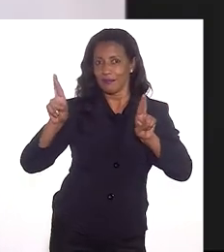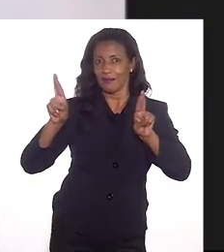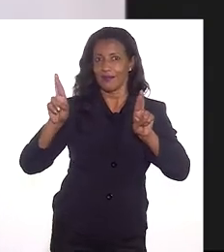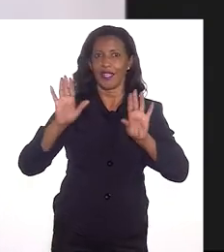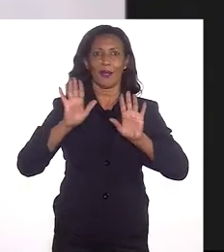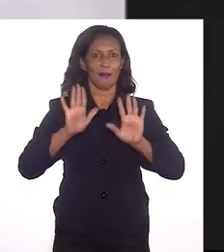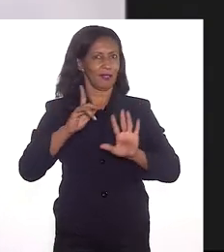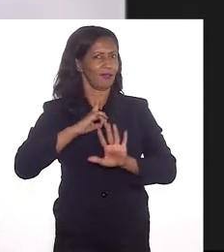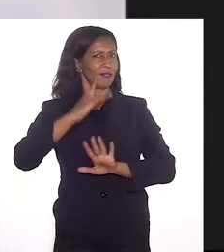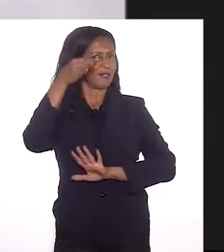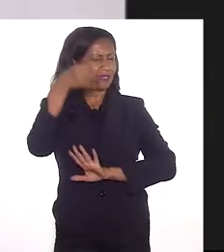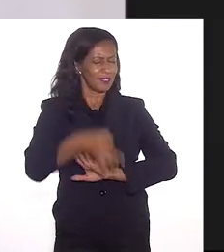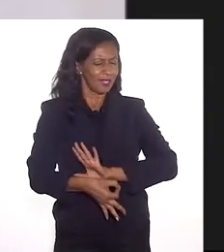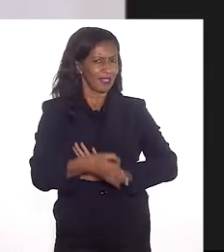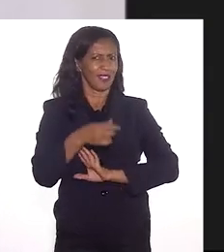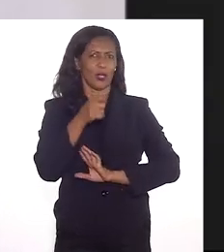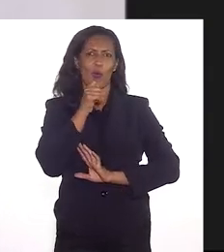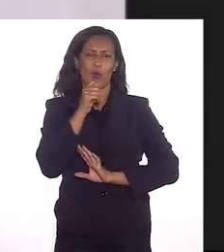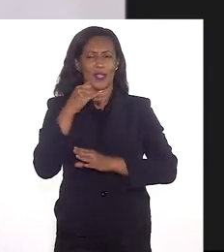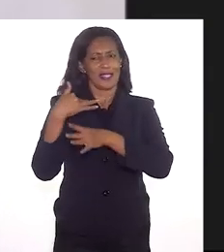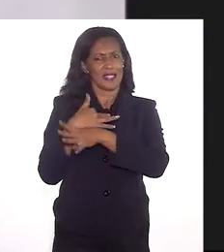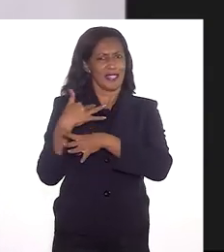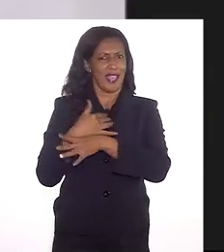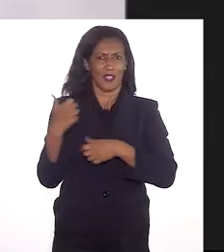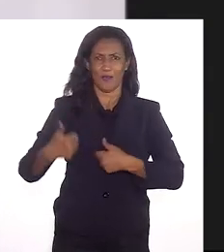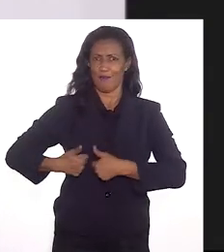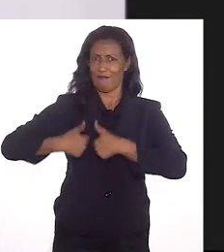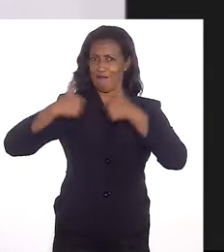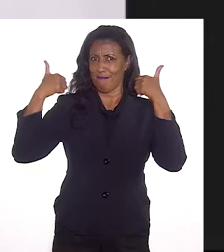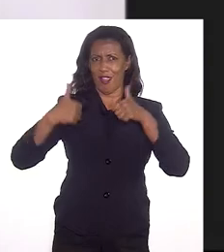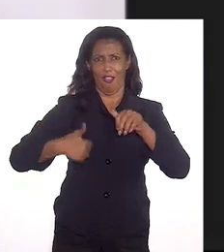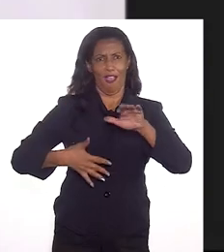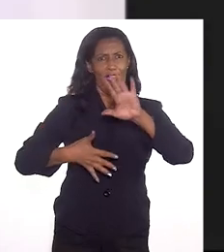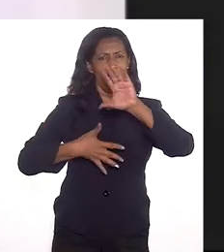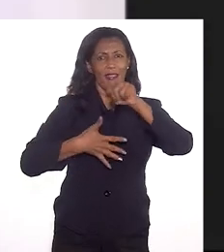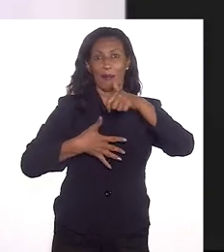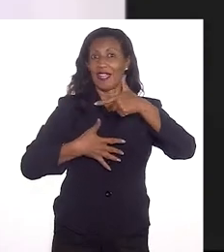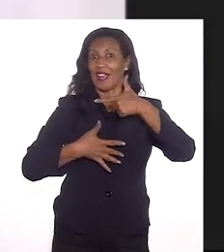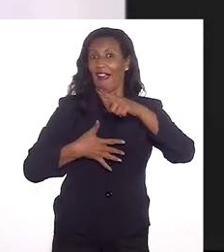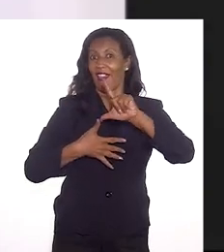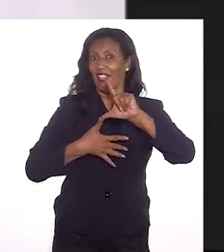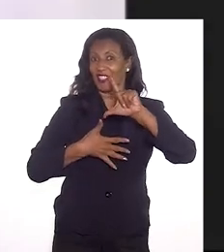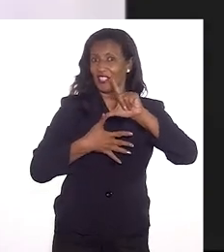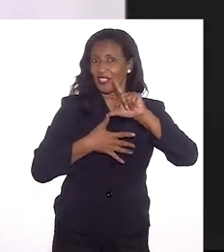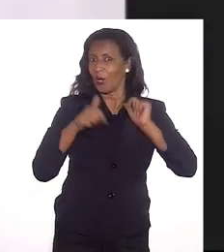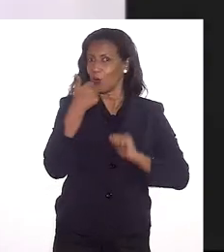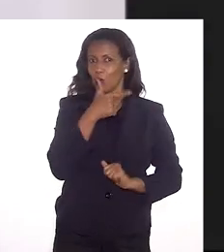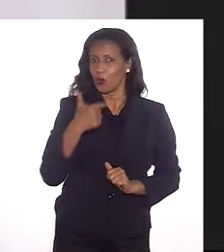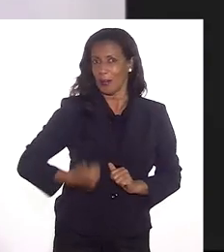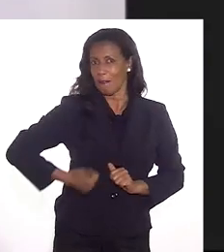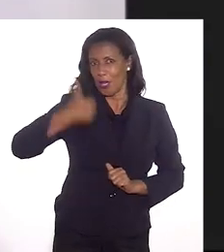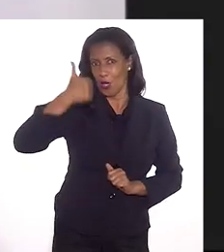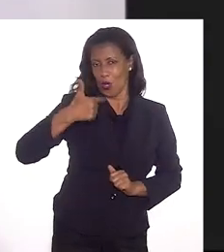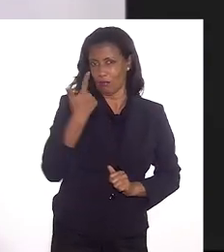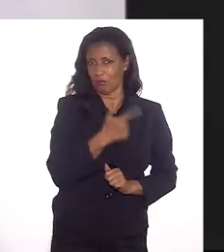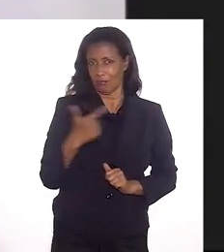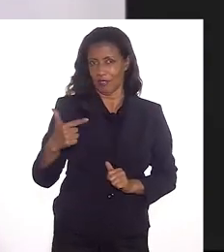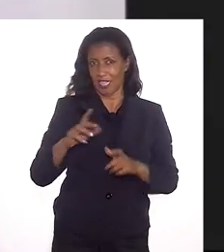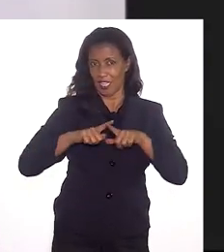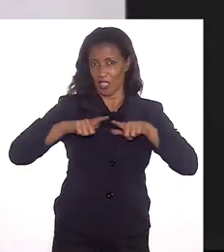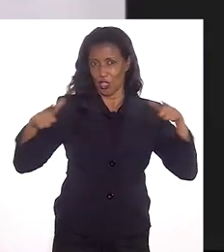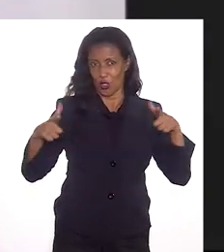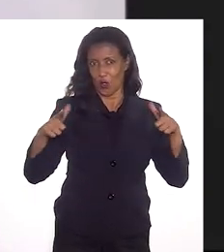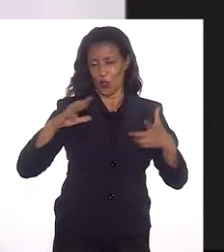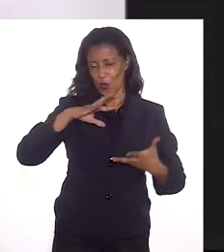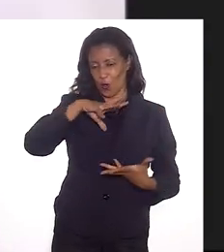dedos, mas eu tenho certeza que não tem cidade melhor na América Latina para sediar um evento grandioso e